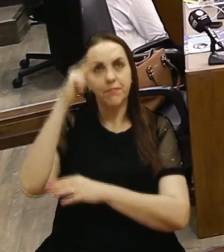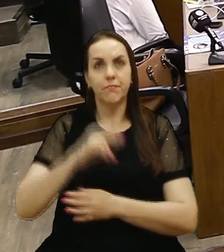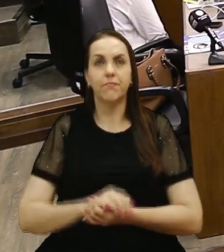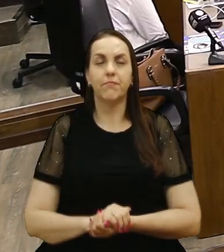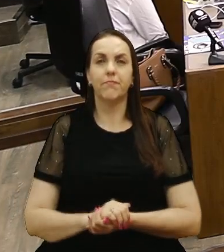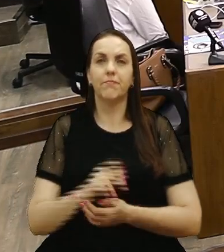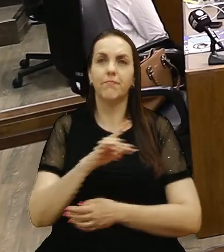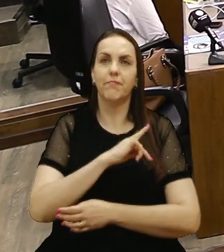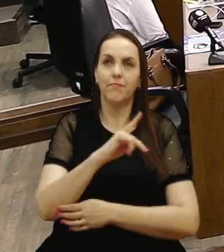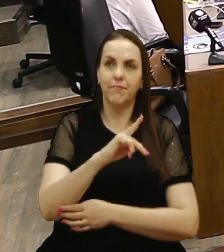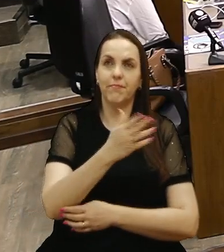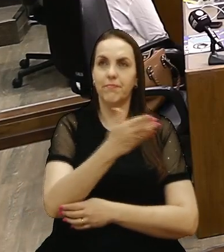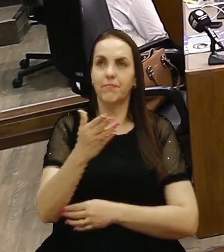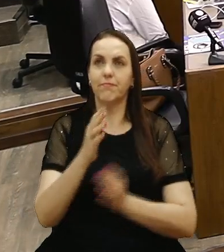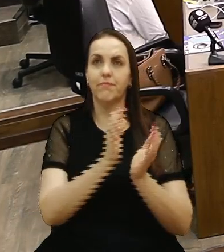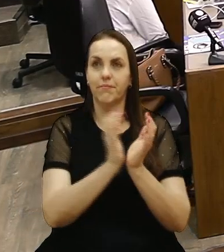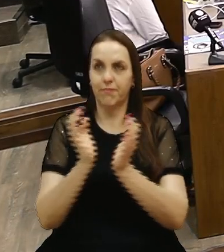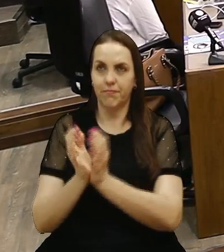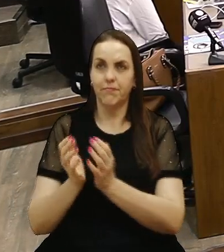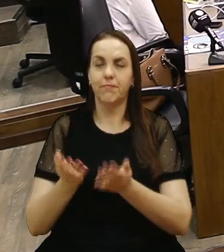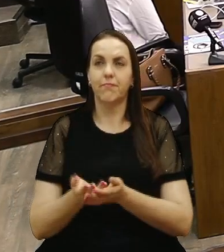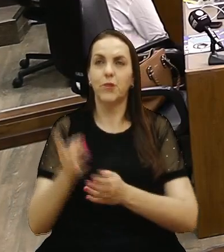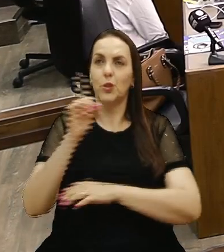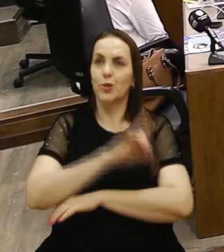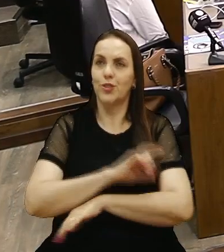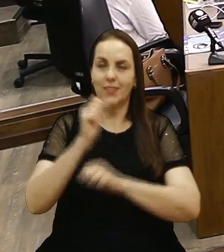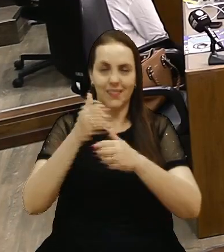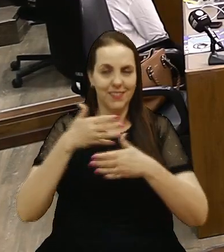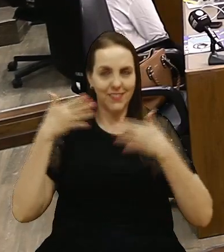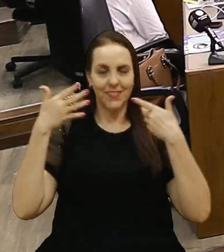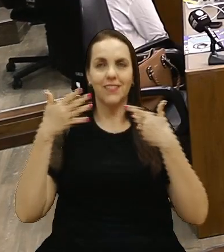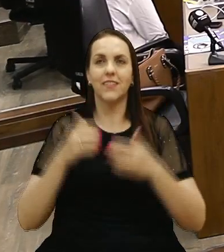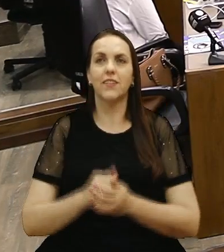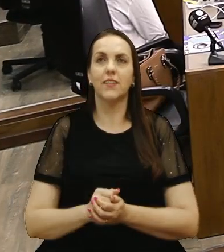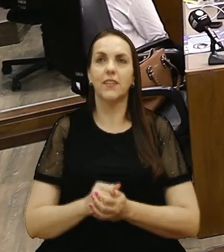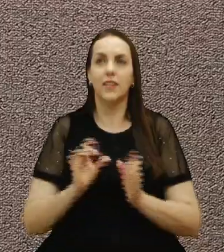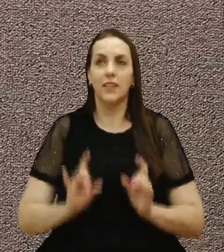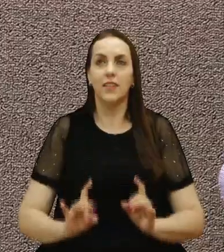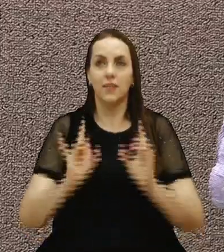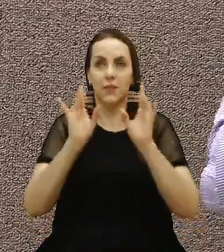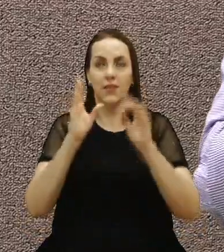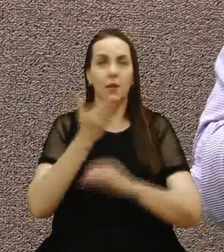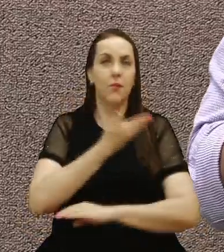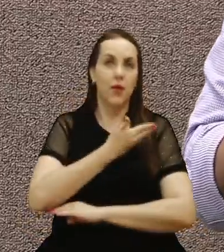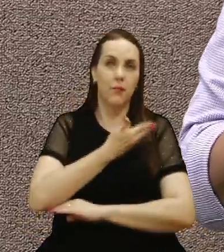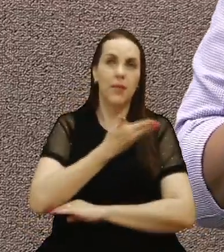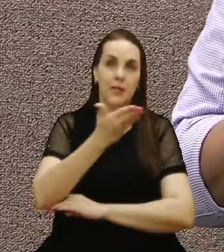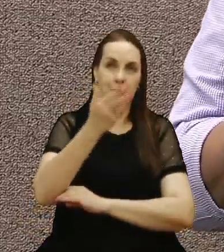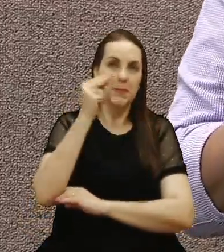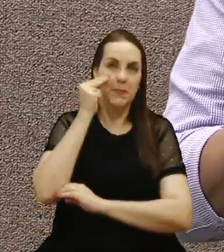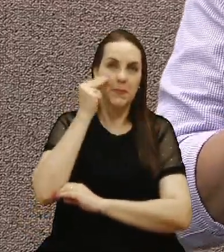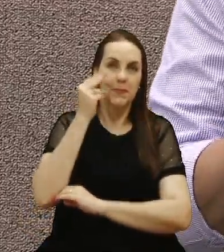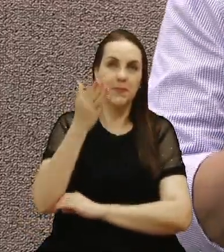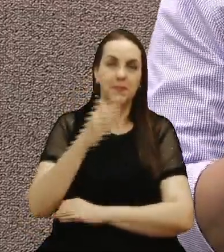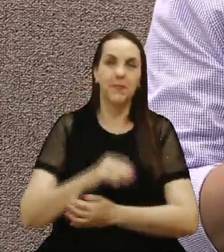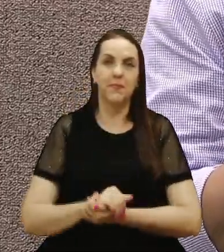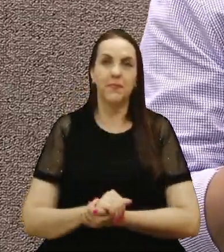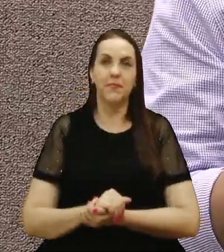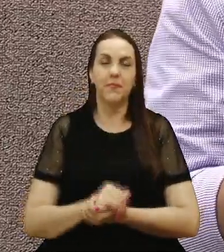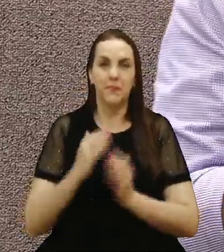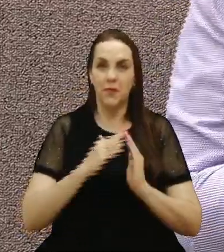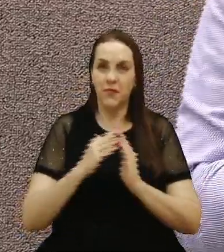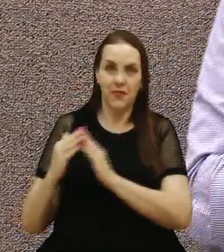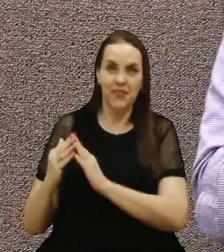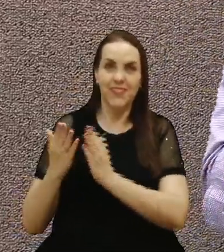Senhor presidente, nobres pares, um dia de muita alegria. Primeiro, em especial, ao amigo Cláudio Libardi, meu vizinho,